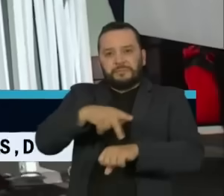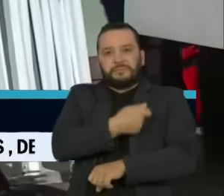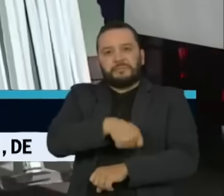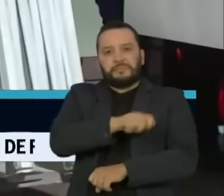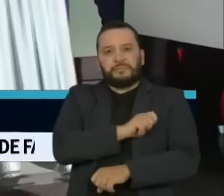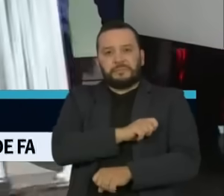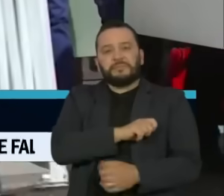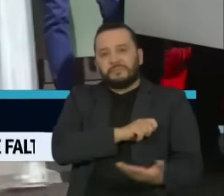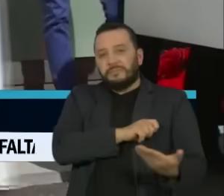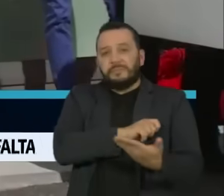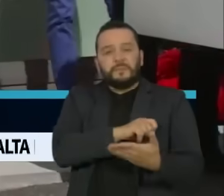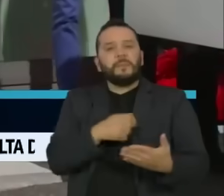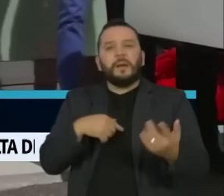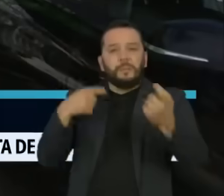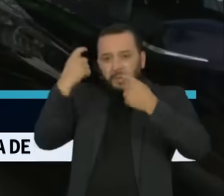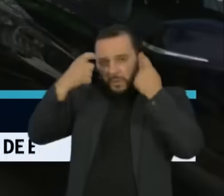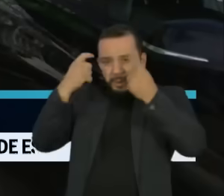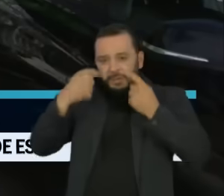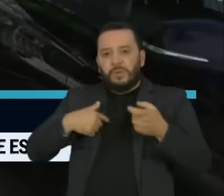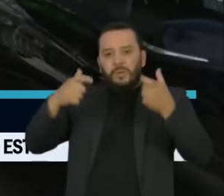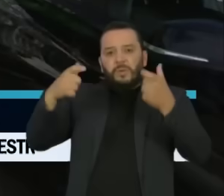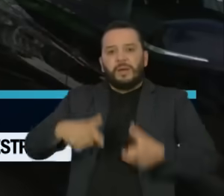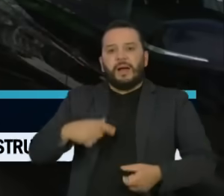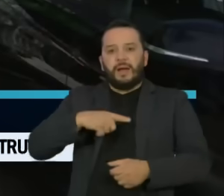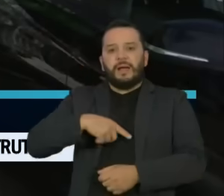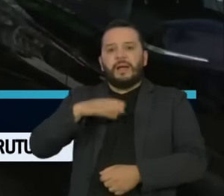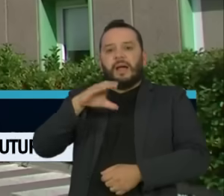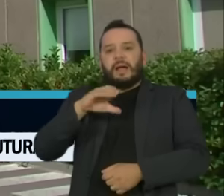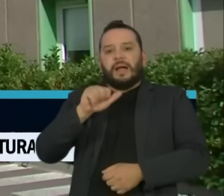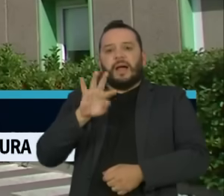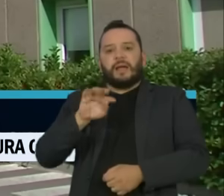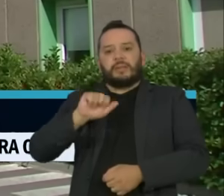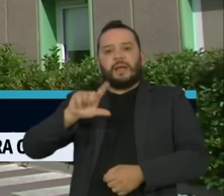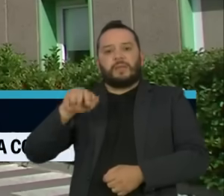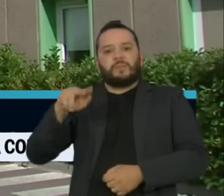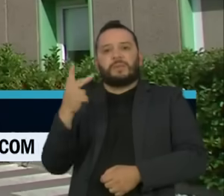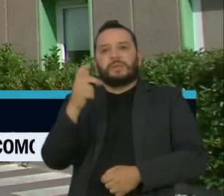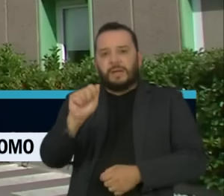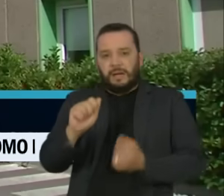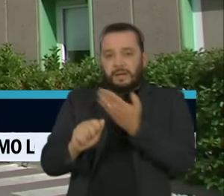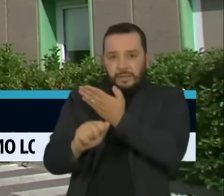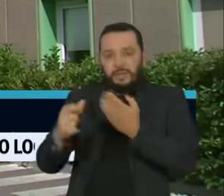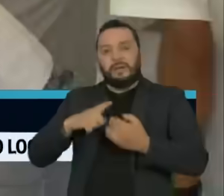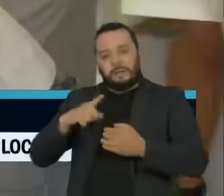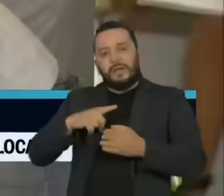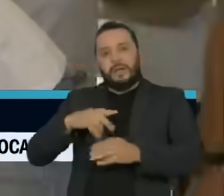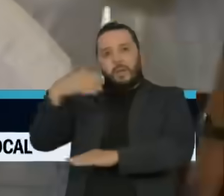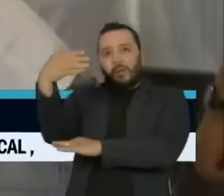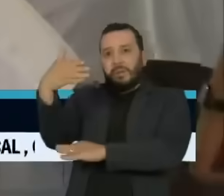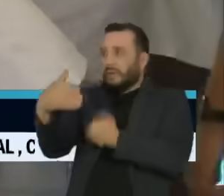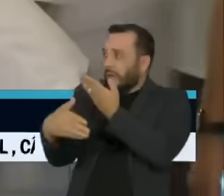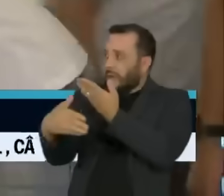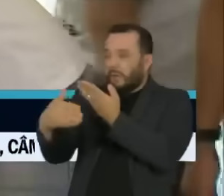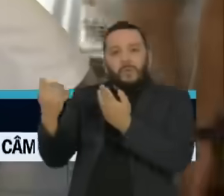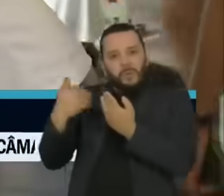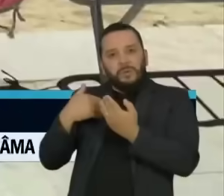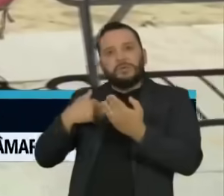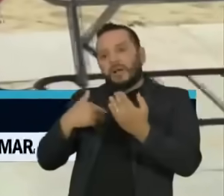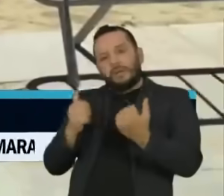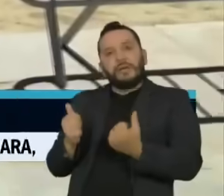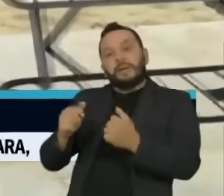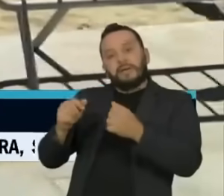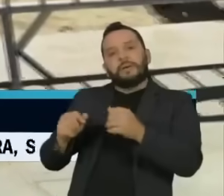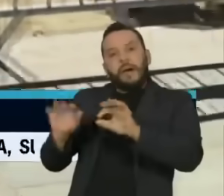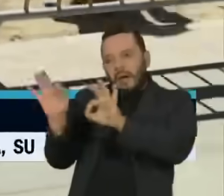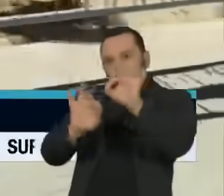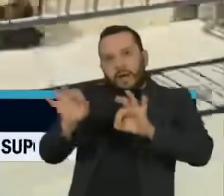das autoridades é com a Catalunha, que vive um novo surto. Este hotel, na cidade de Lérida, virou um hospital de campanha.